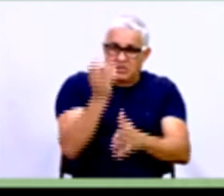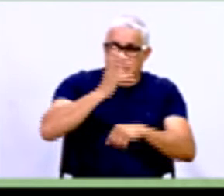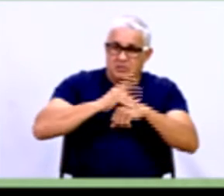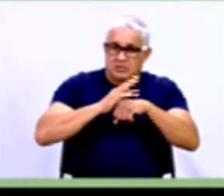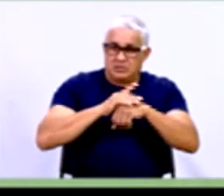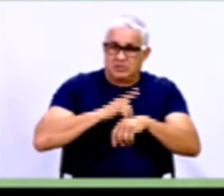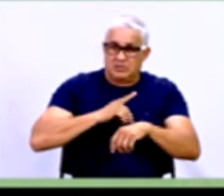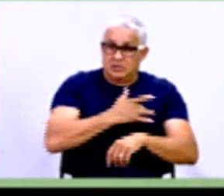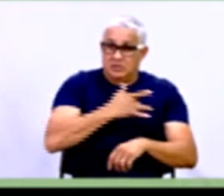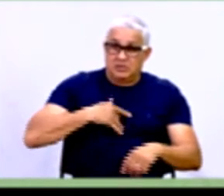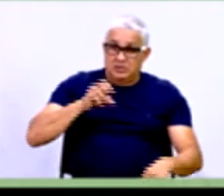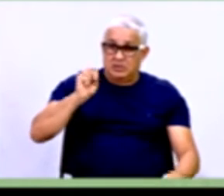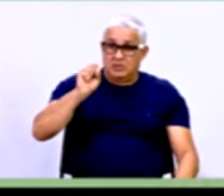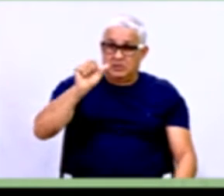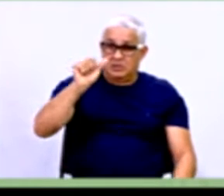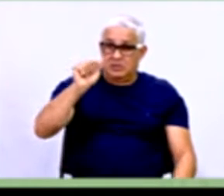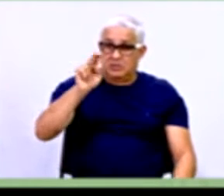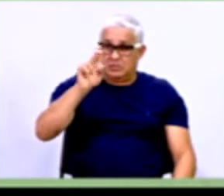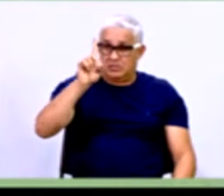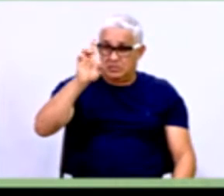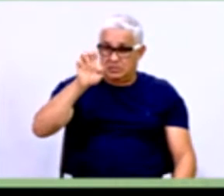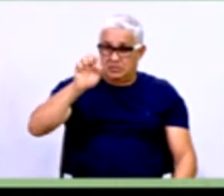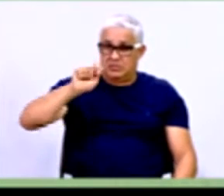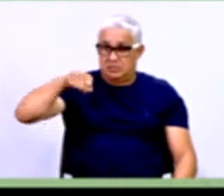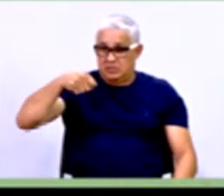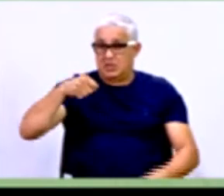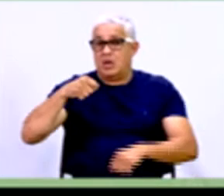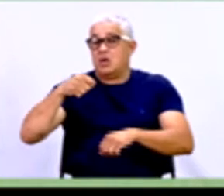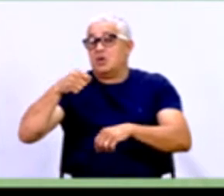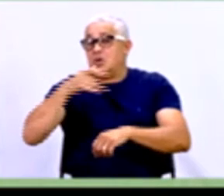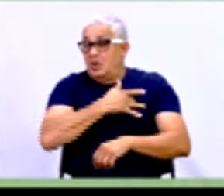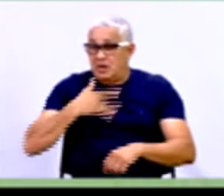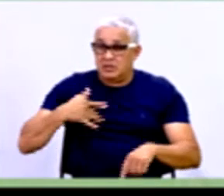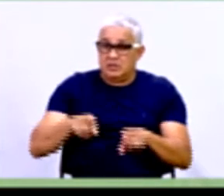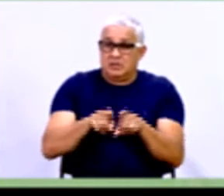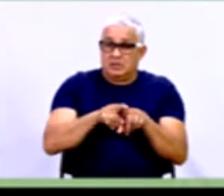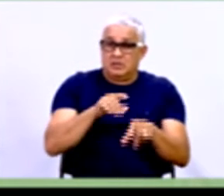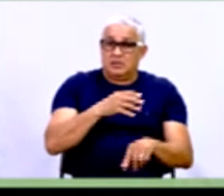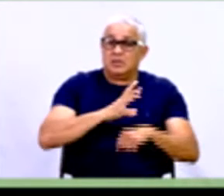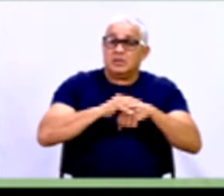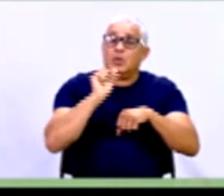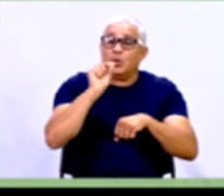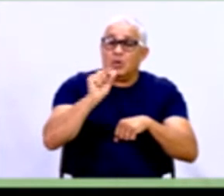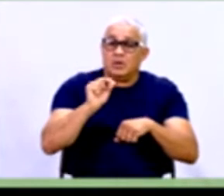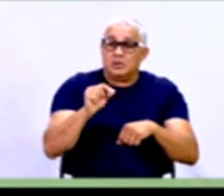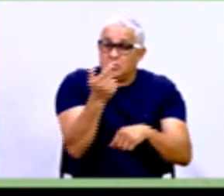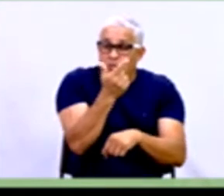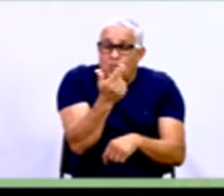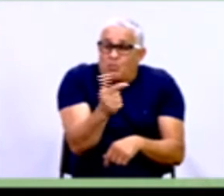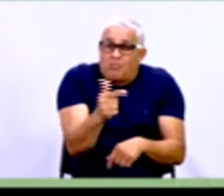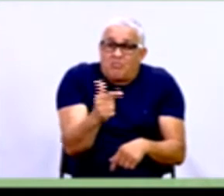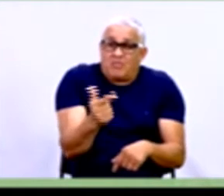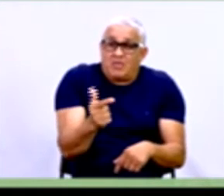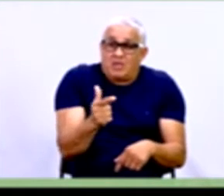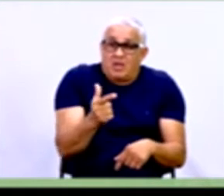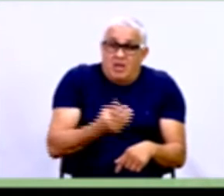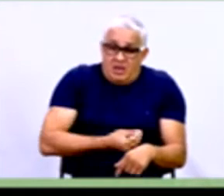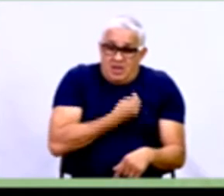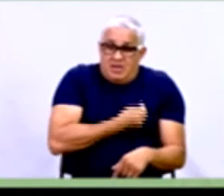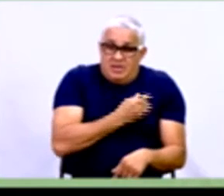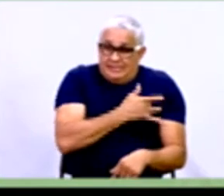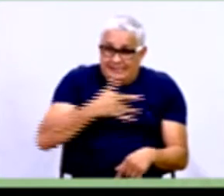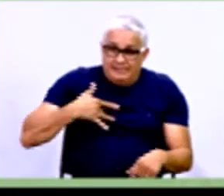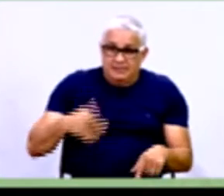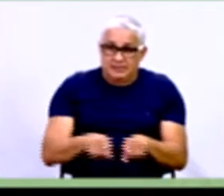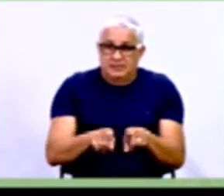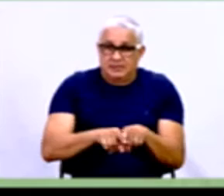tratando de saúde, né? Que é um conceito de saúde. O que seria então a doença? A doença seria a ausência. Se você está bem fisicamente, mas mentalmente